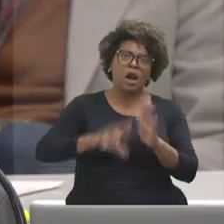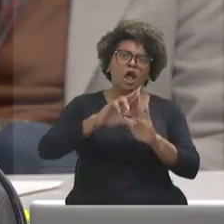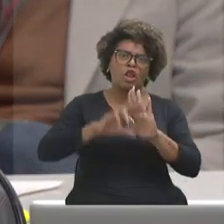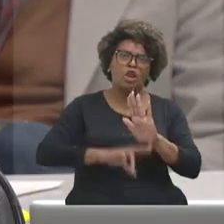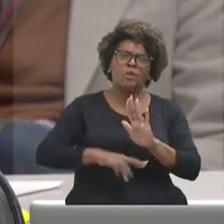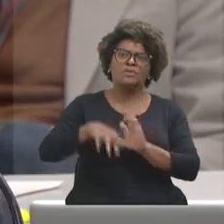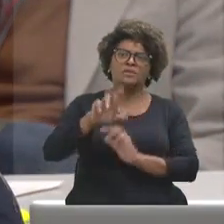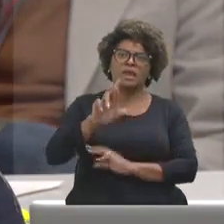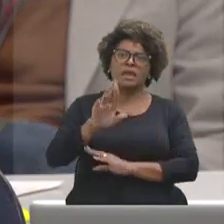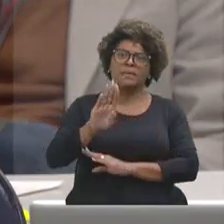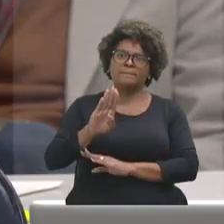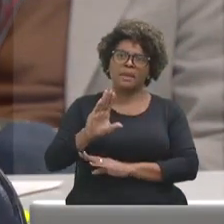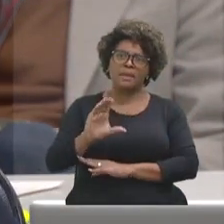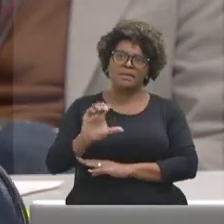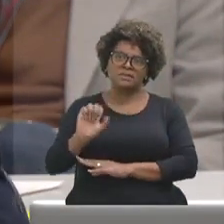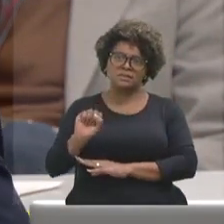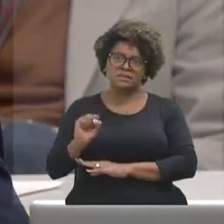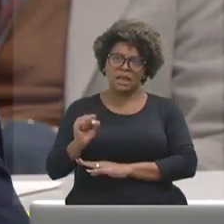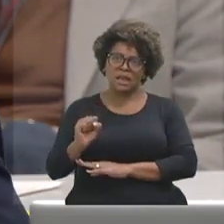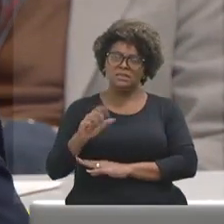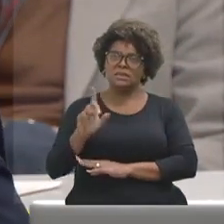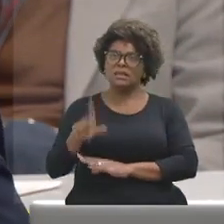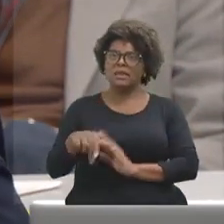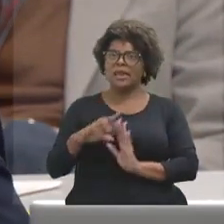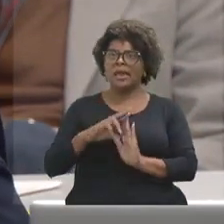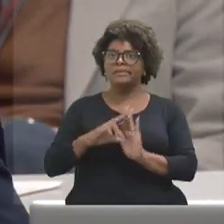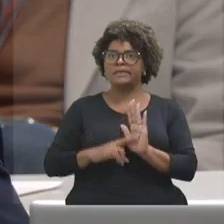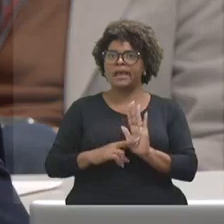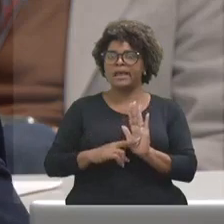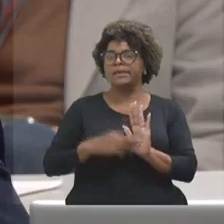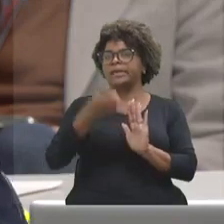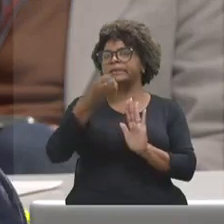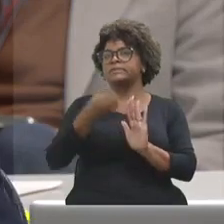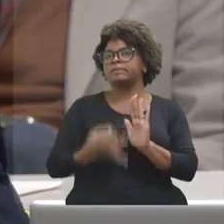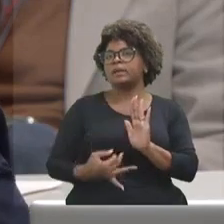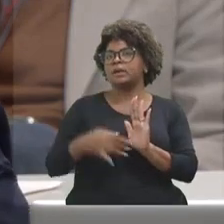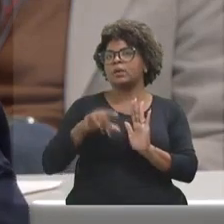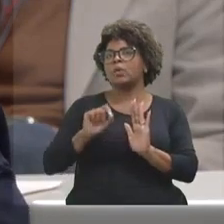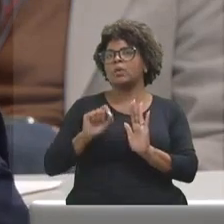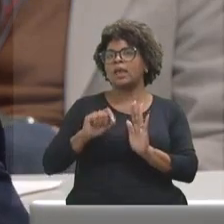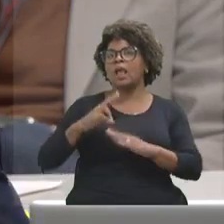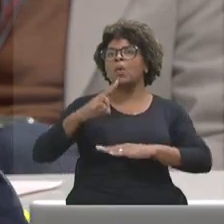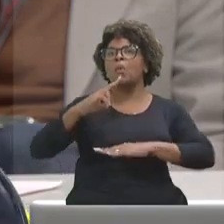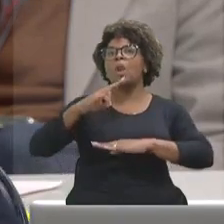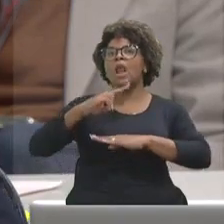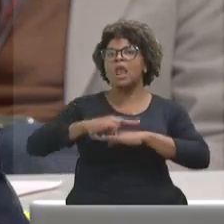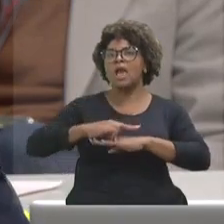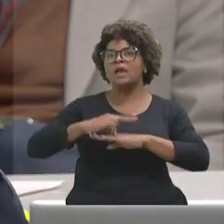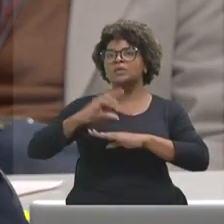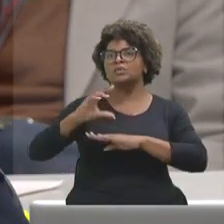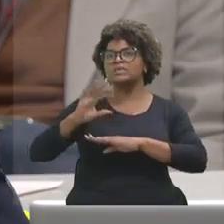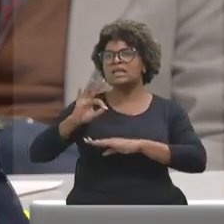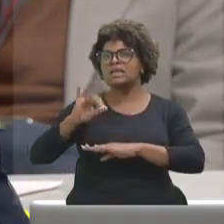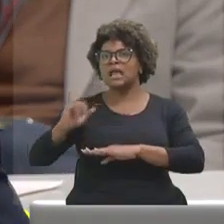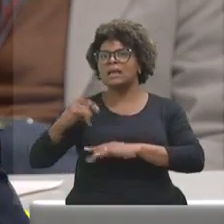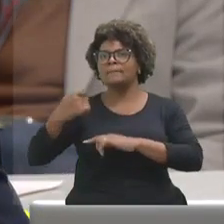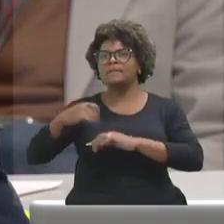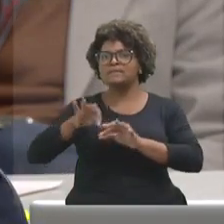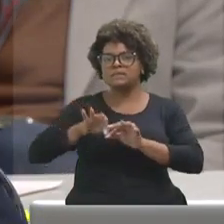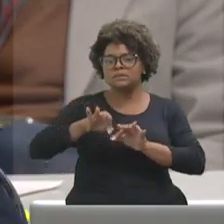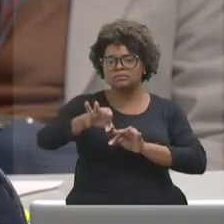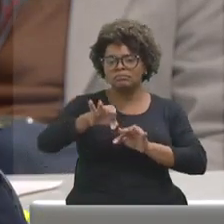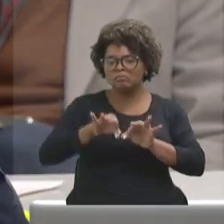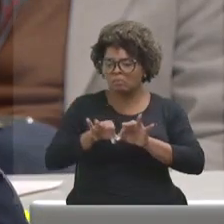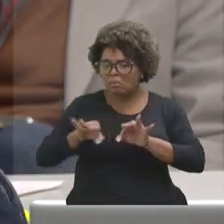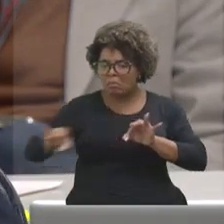que são os regramentos que falam por exemplo um leito de CTI tem que ter um espaço de tanto portanto tem